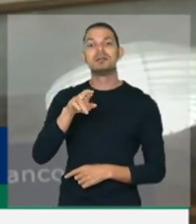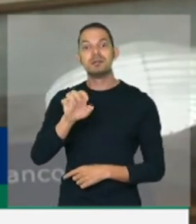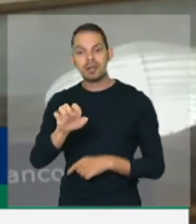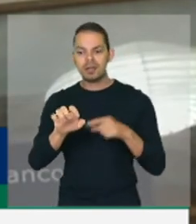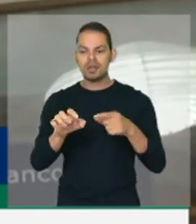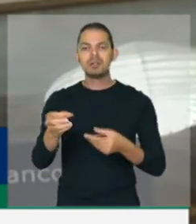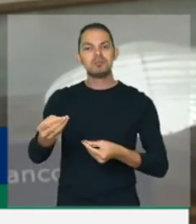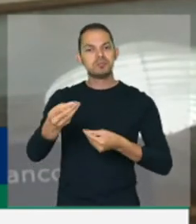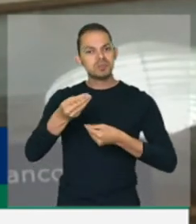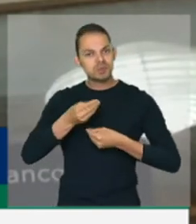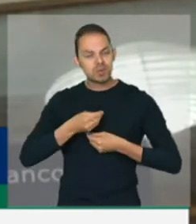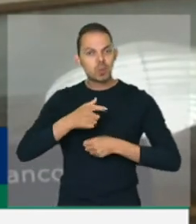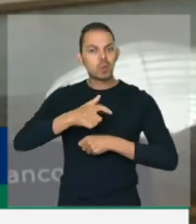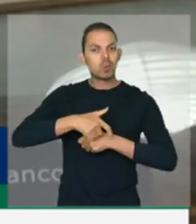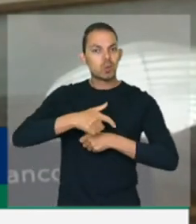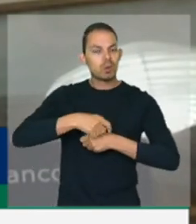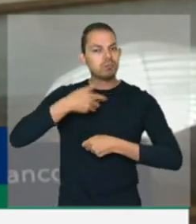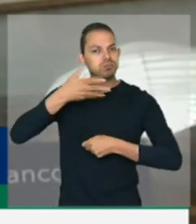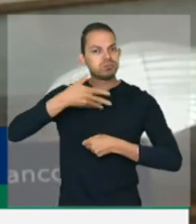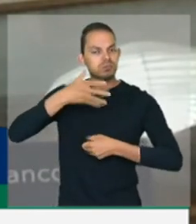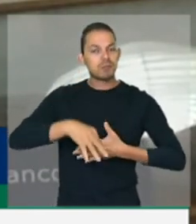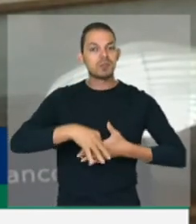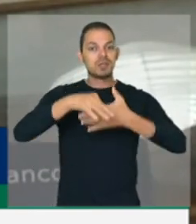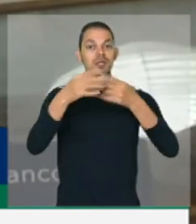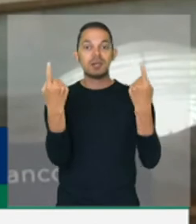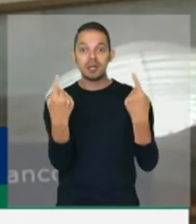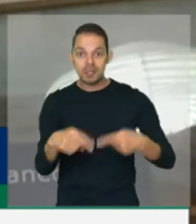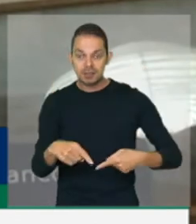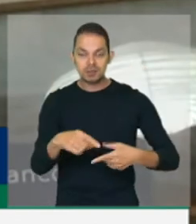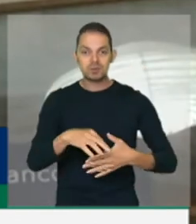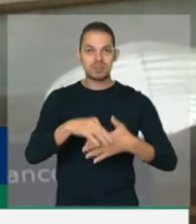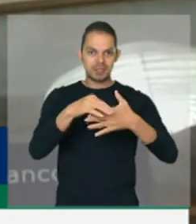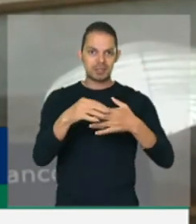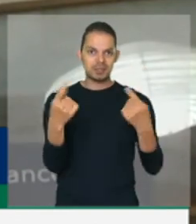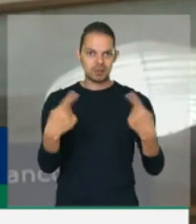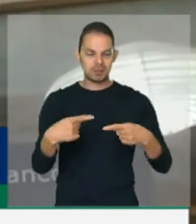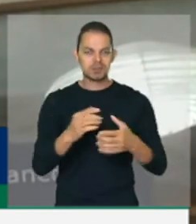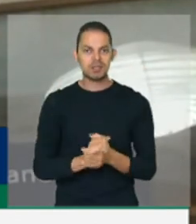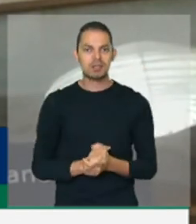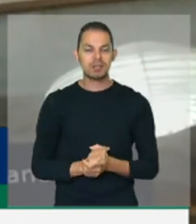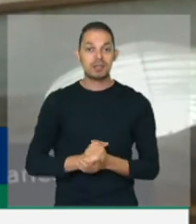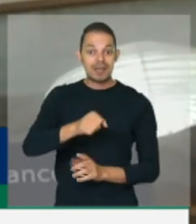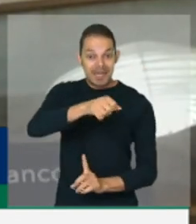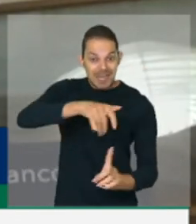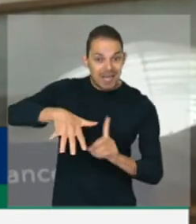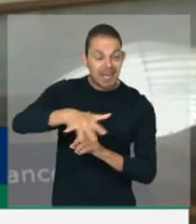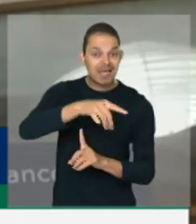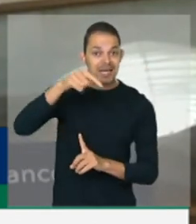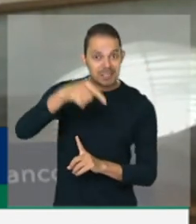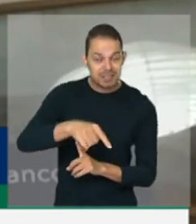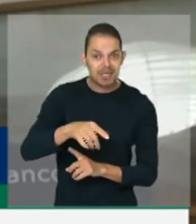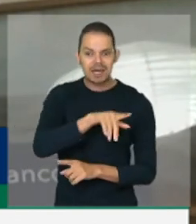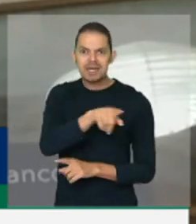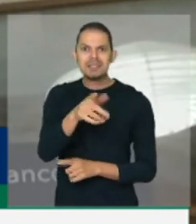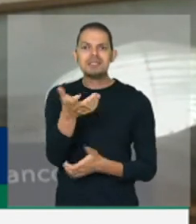que gentilmente me cedeu este tempo aqui da liderança de oposição, o nosso líder da oposição. esta sociedade onde eles